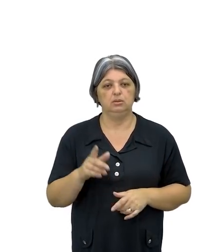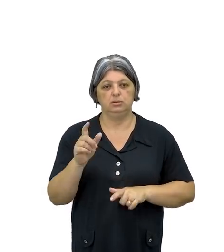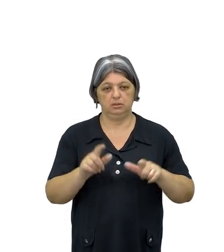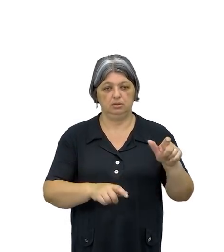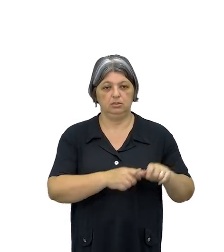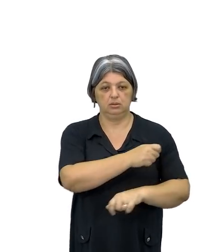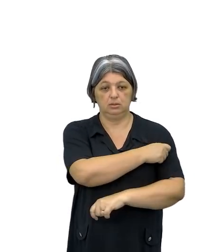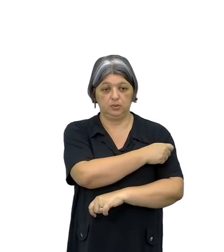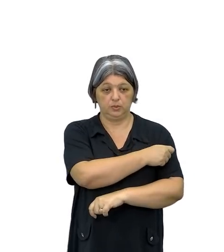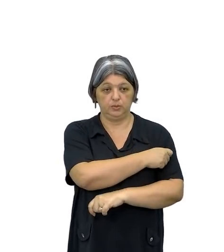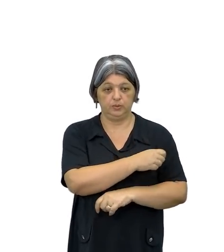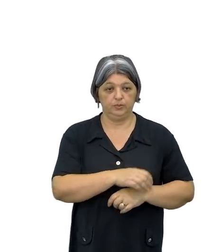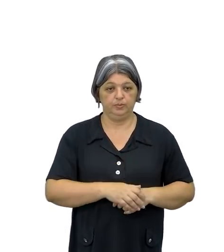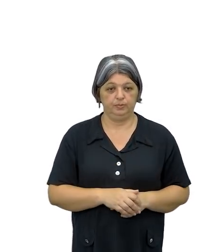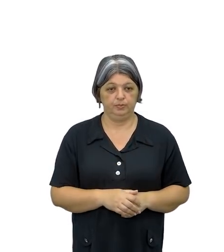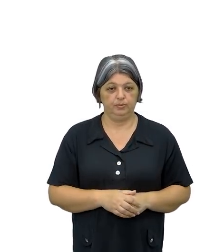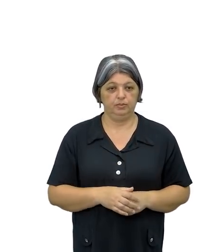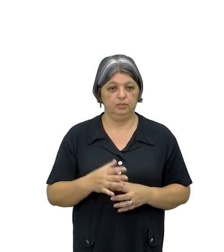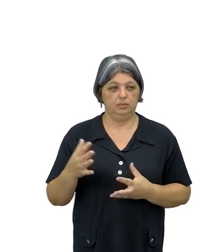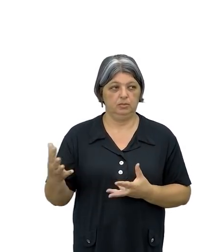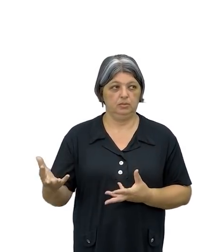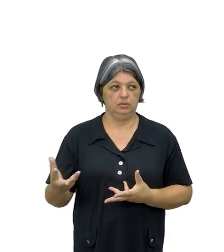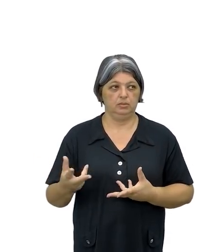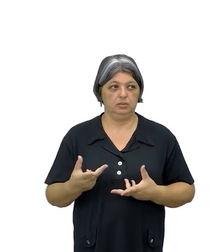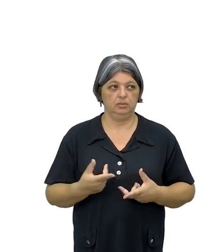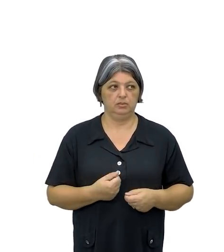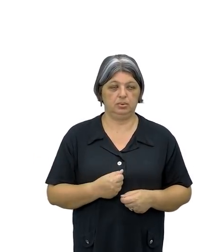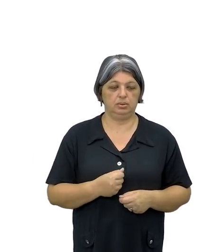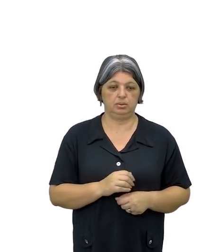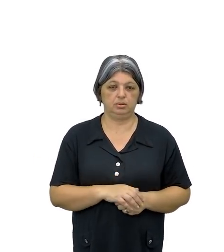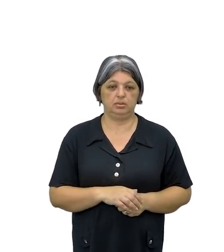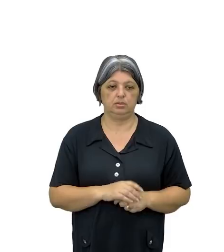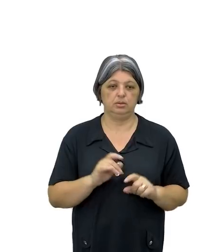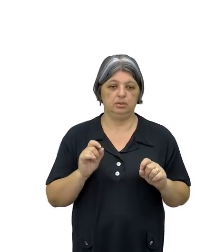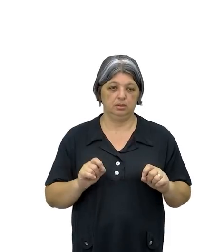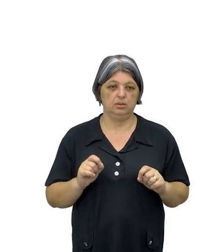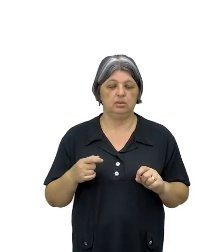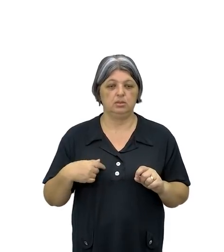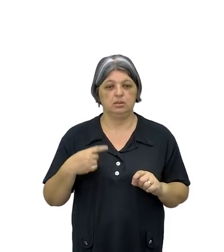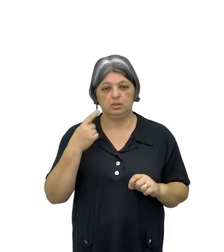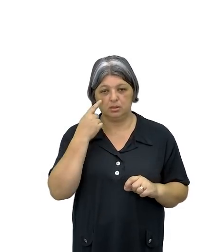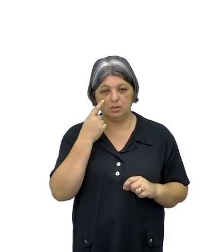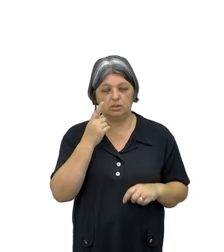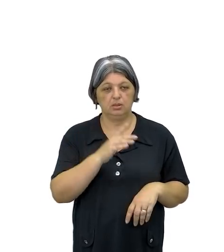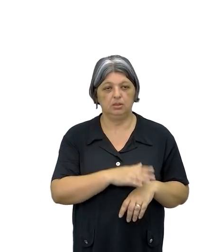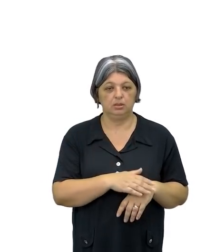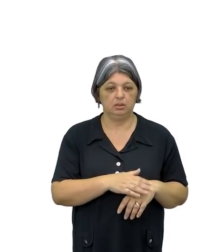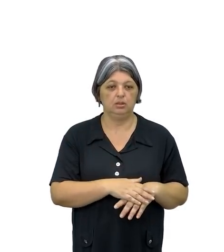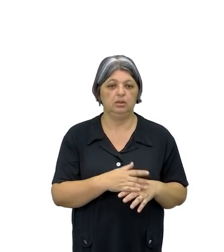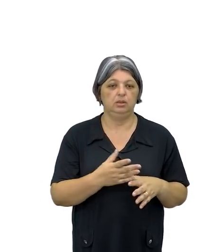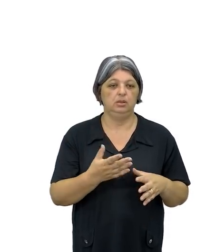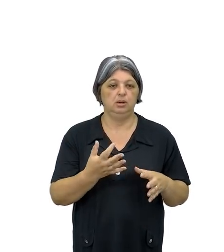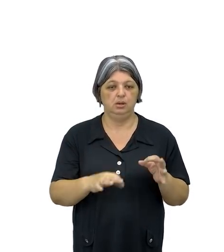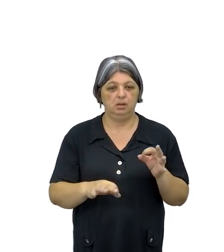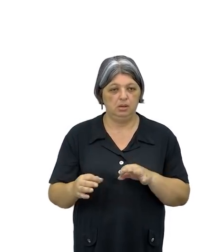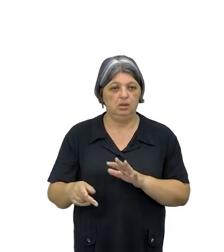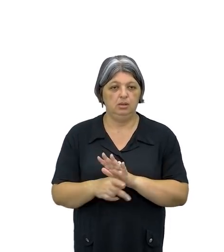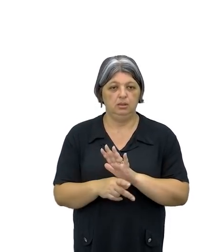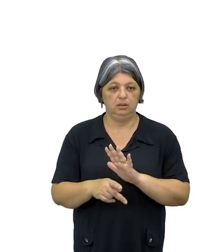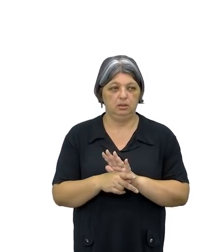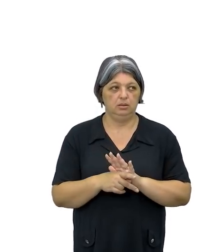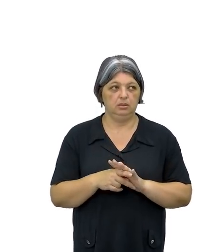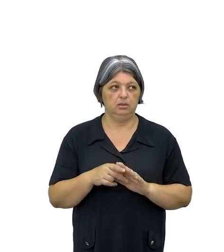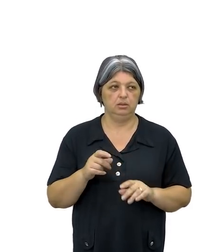né? De estar acolhendo eles, né? Vamos, aqui a gente fala direcionar as formas de engajamento